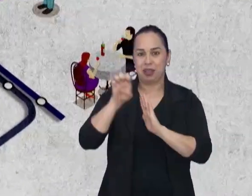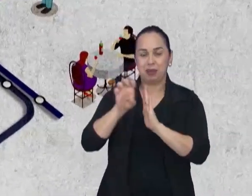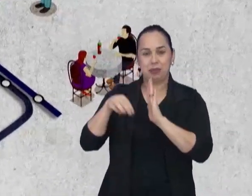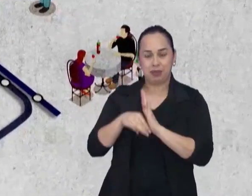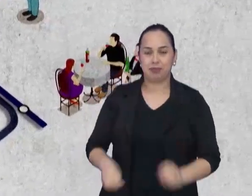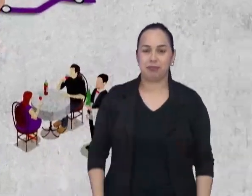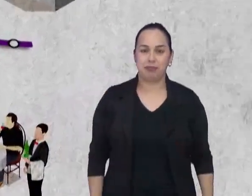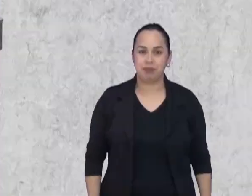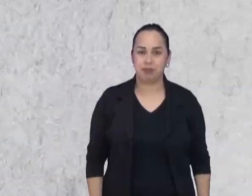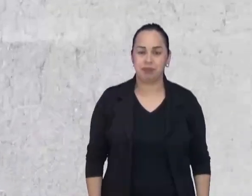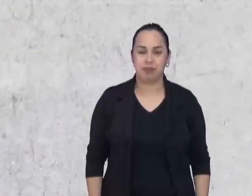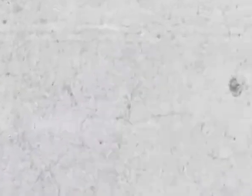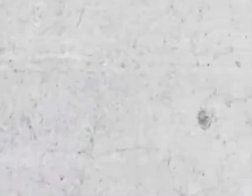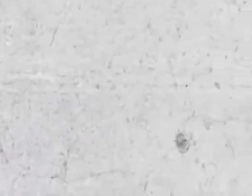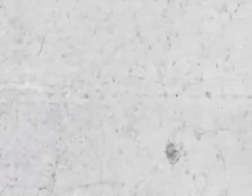Mercado.